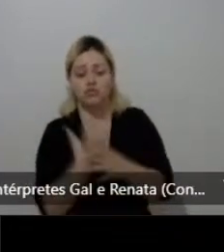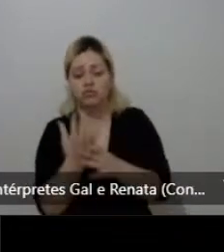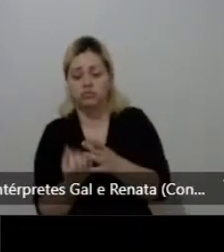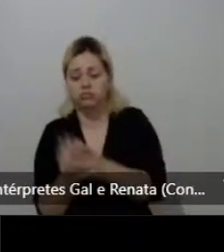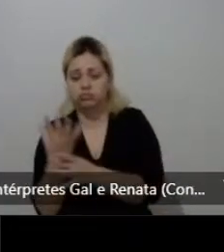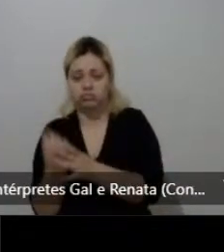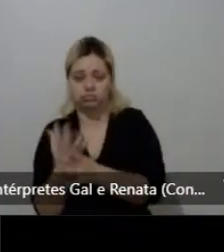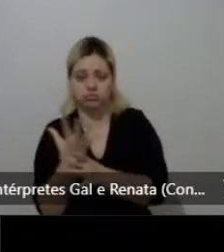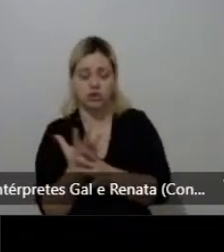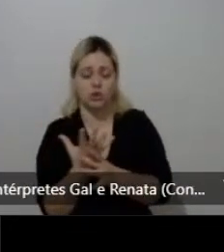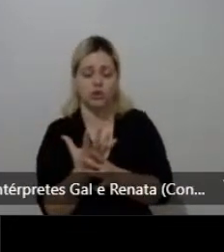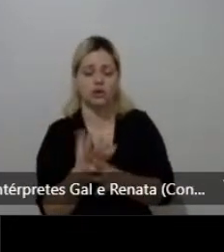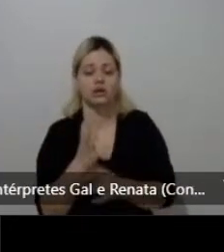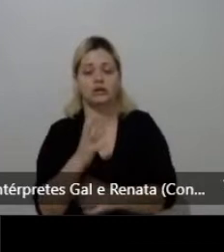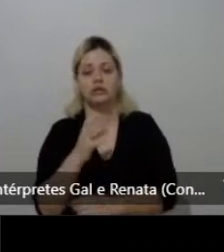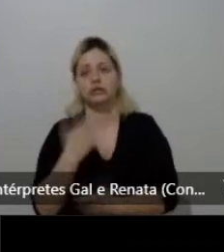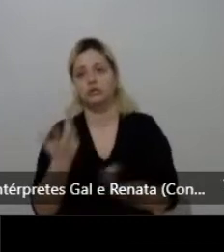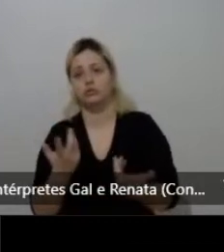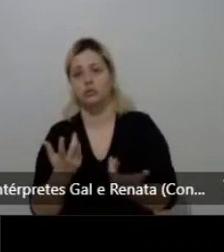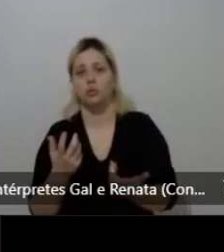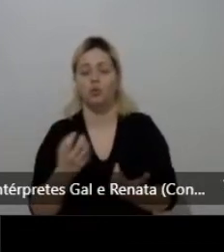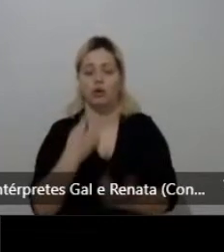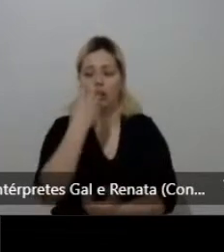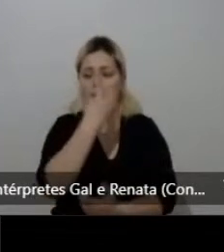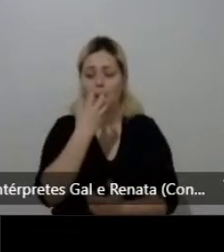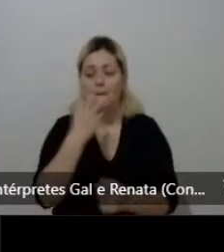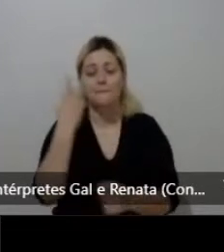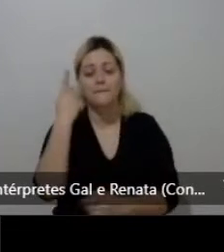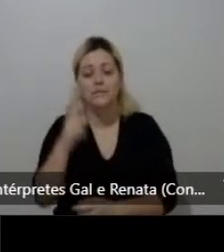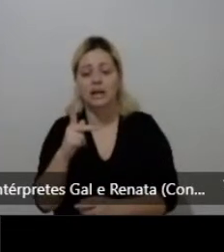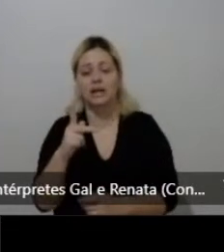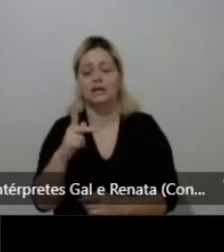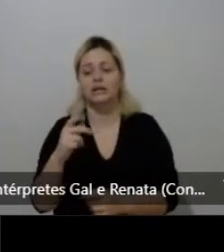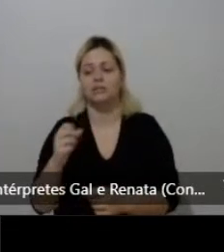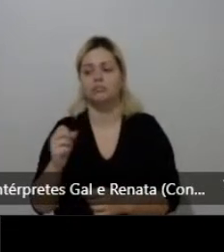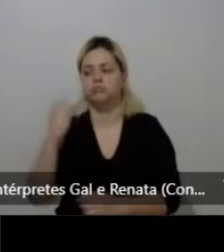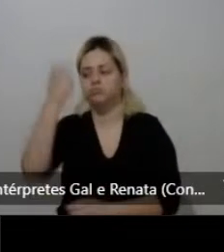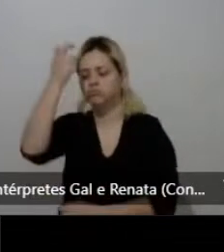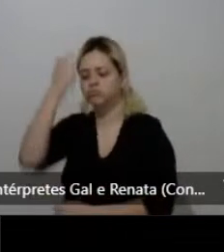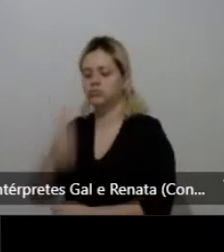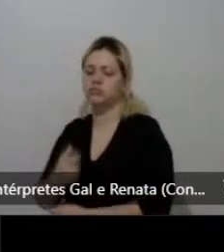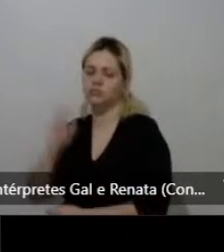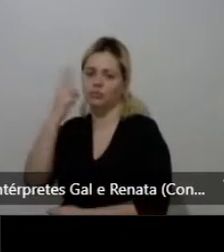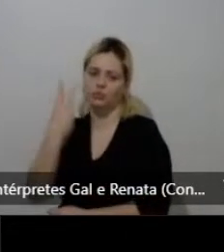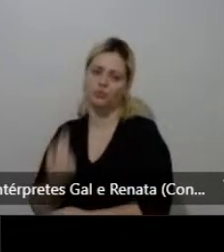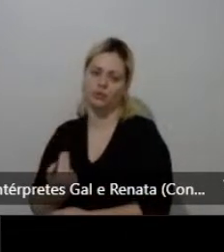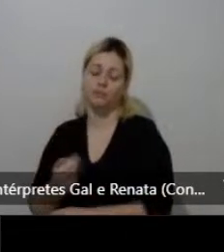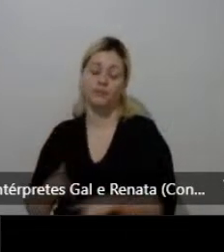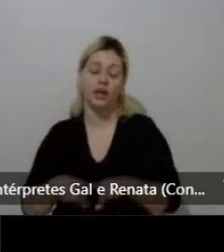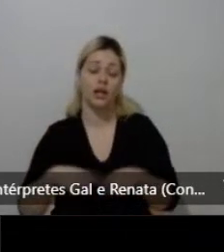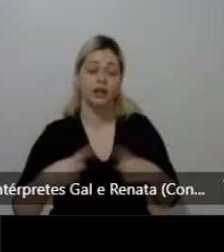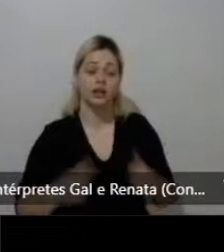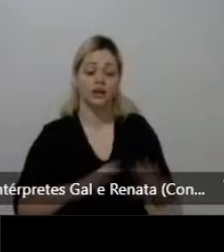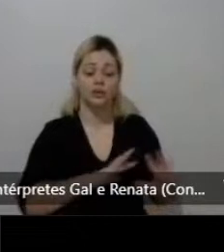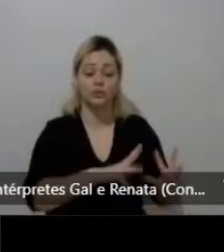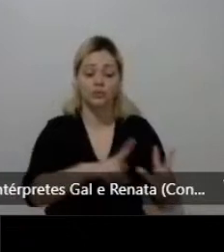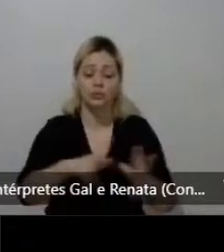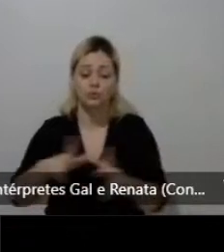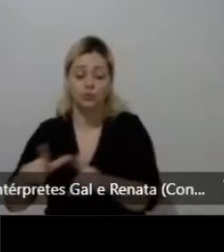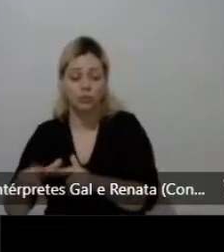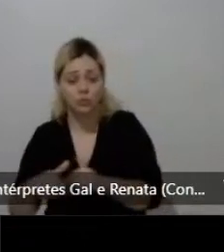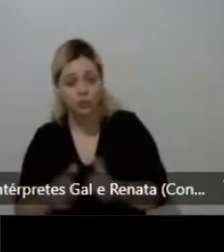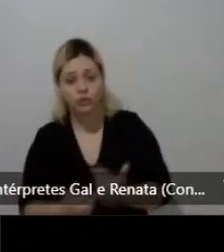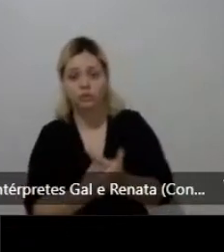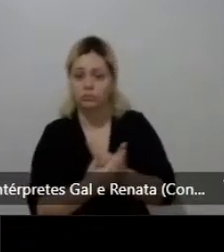de animais, né, para pessoas humanas, né? Então, essa fronteira de destruição